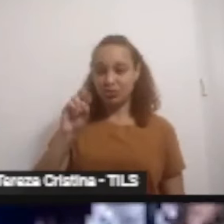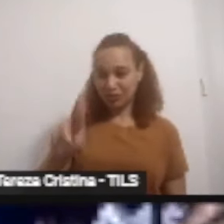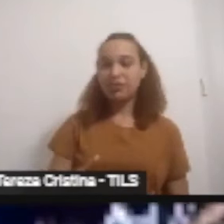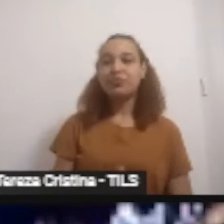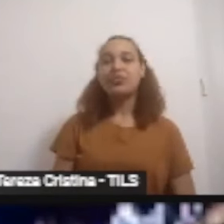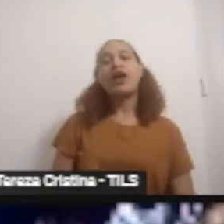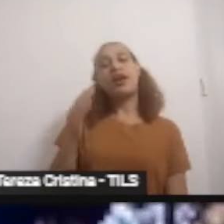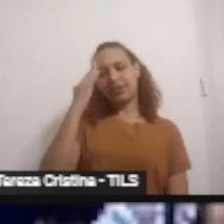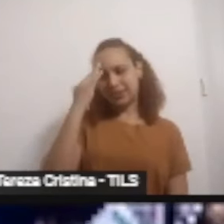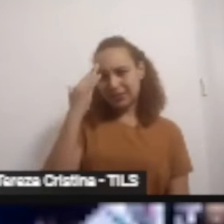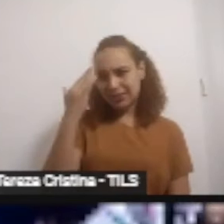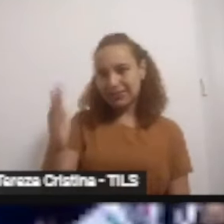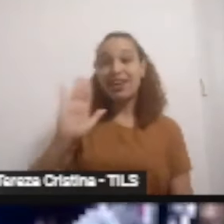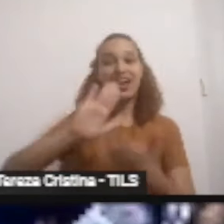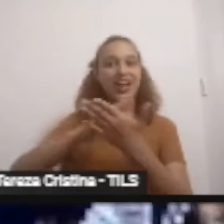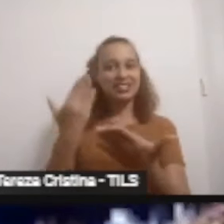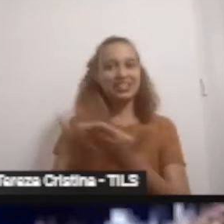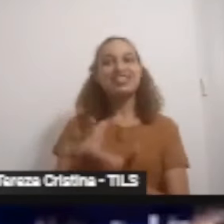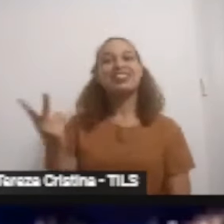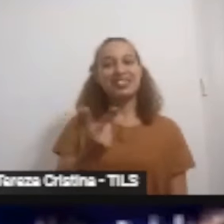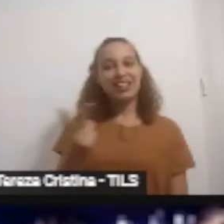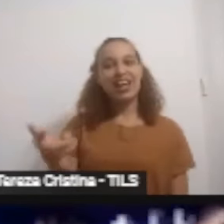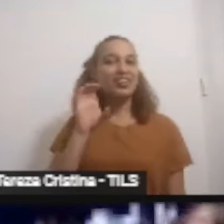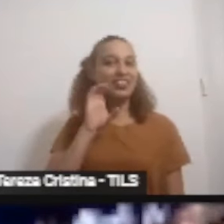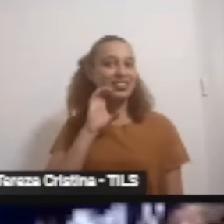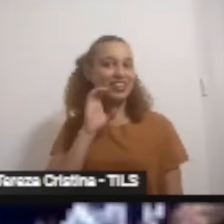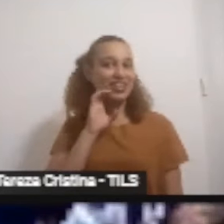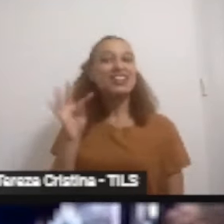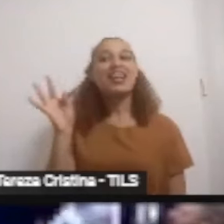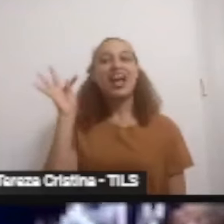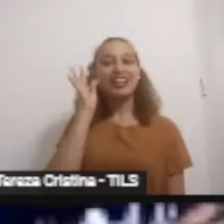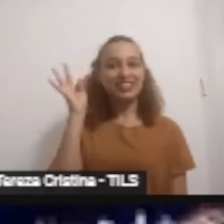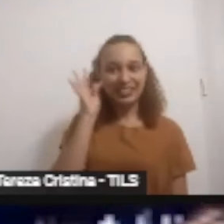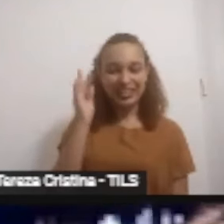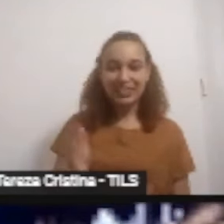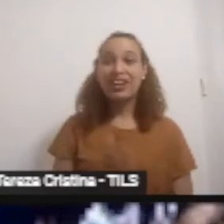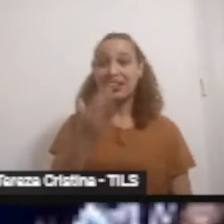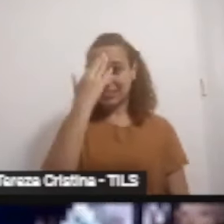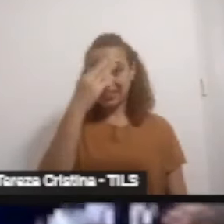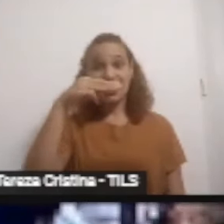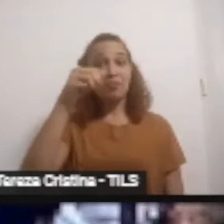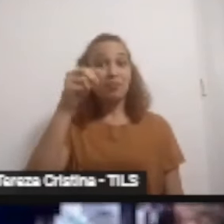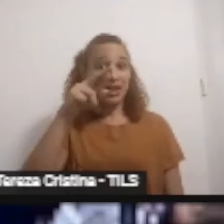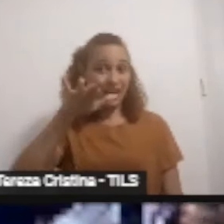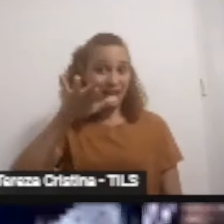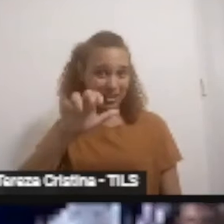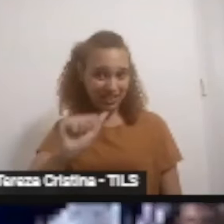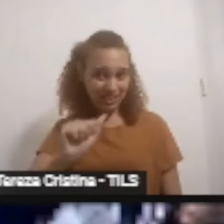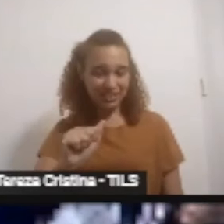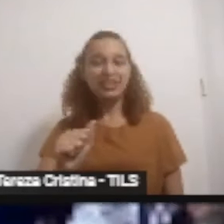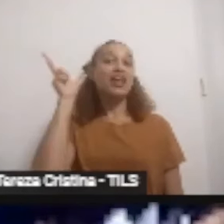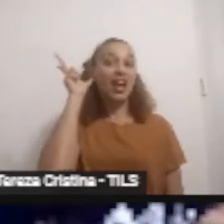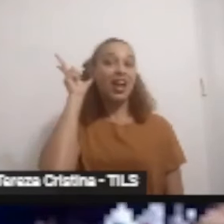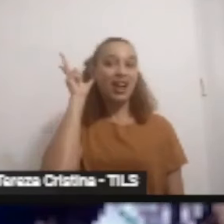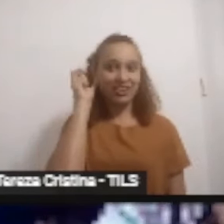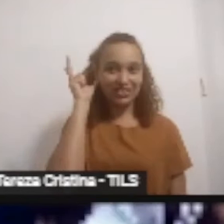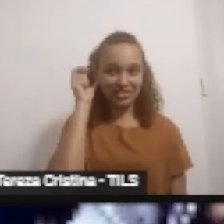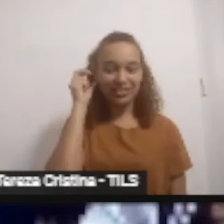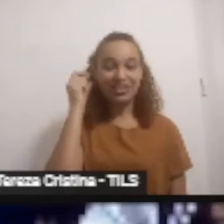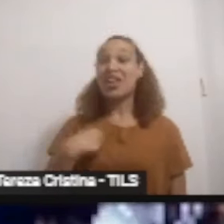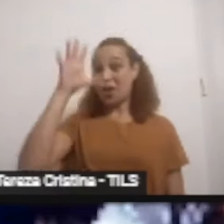Thaís Lara, nossas intérpretes de Libras. Quero agradecer a Maria Thalita, nossa audiodescritora. Aprendi hoje